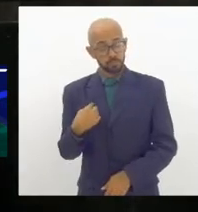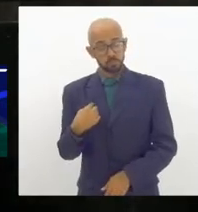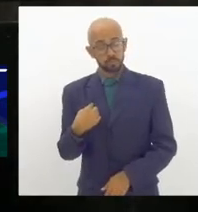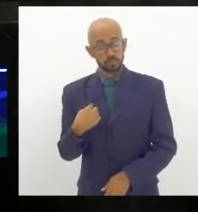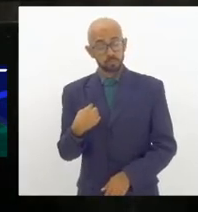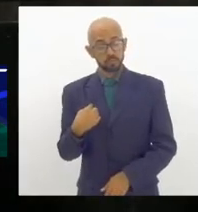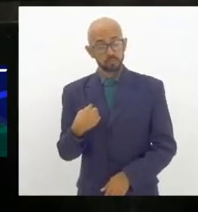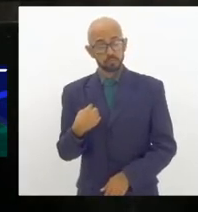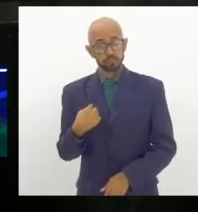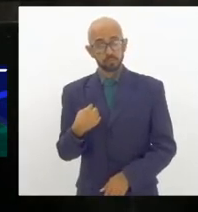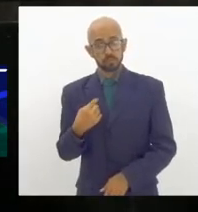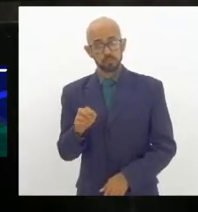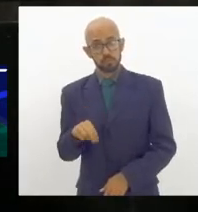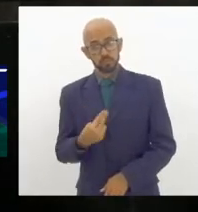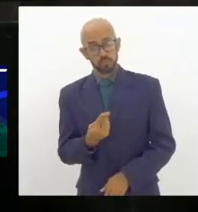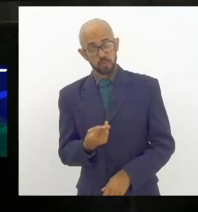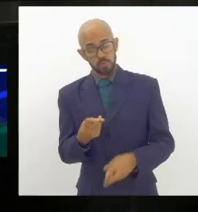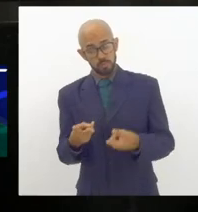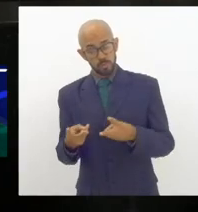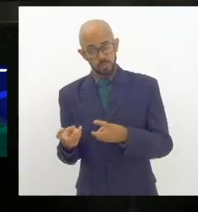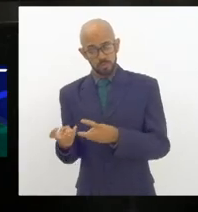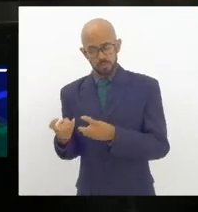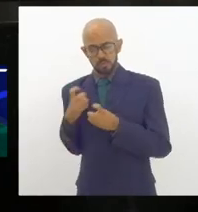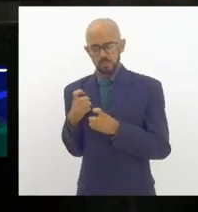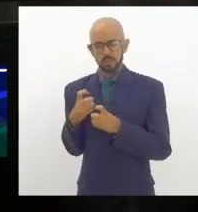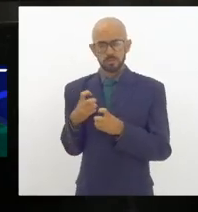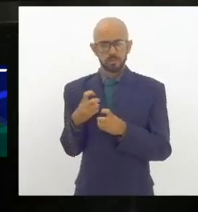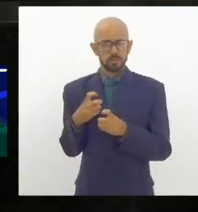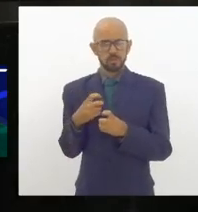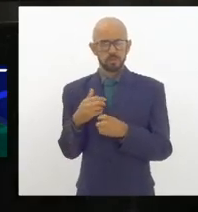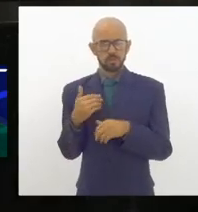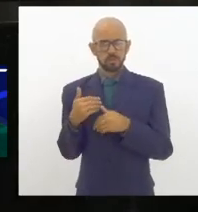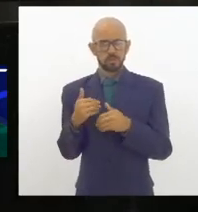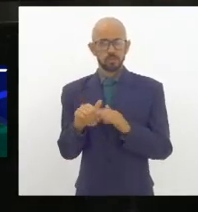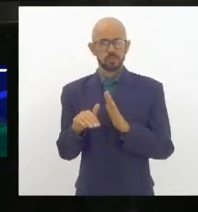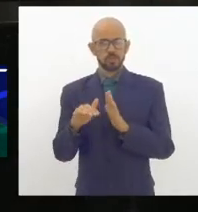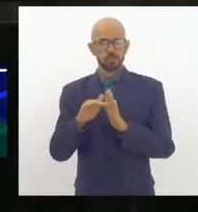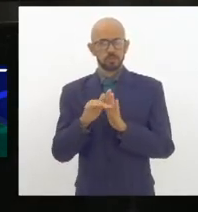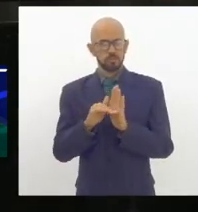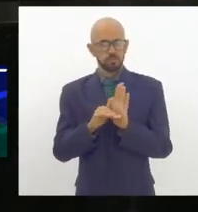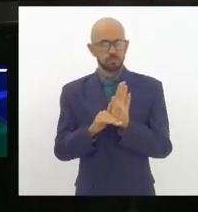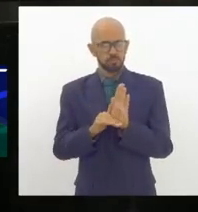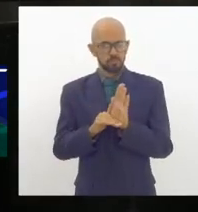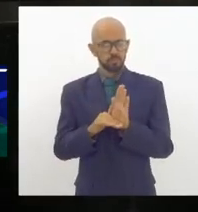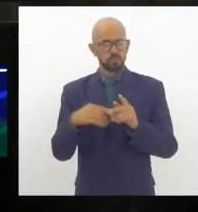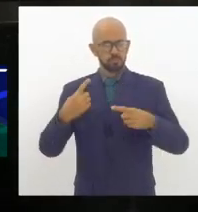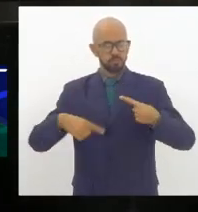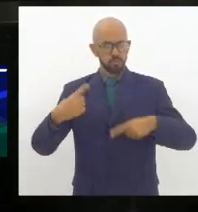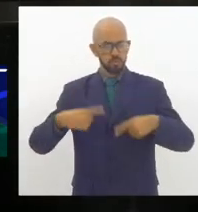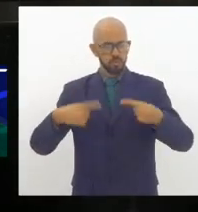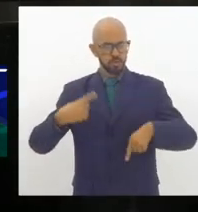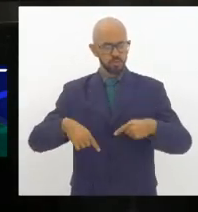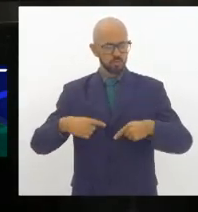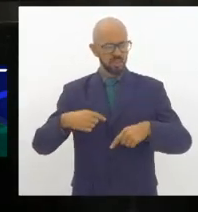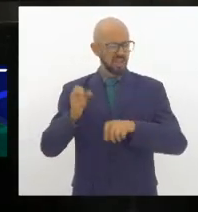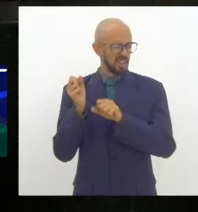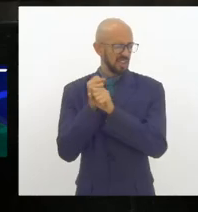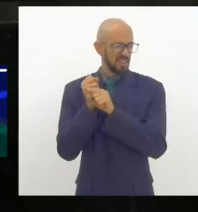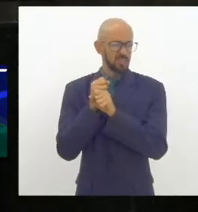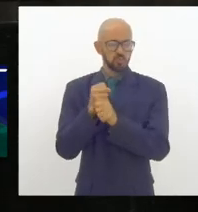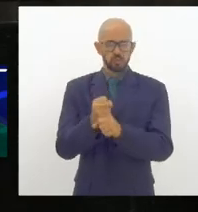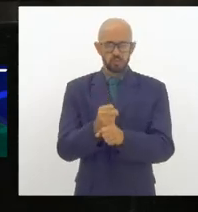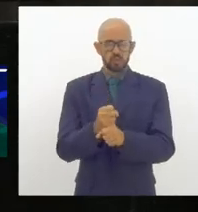que sou um observador em um participe do processo de político político há muitos